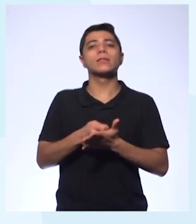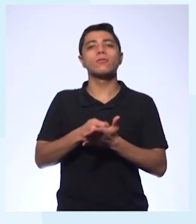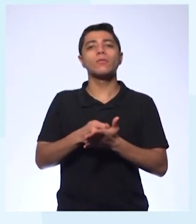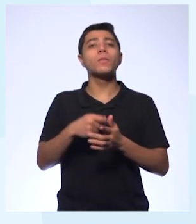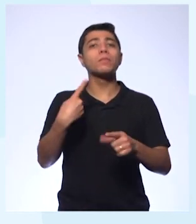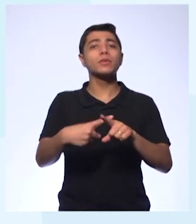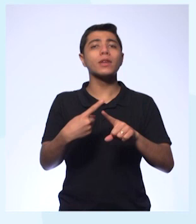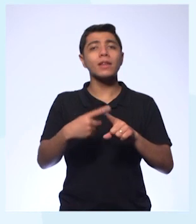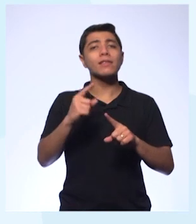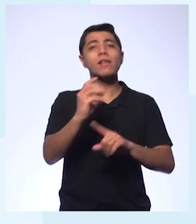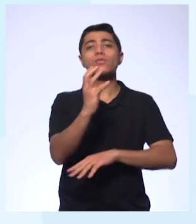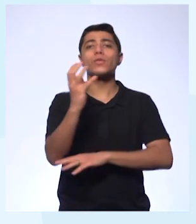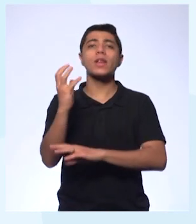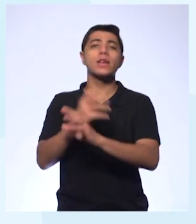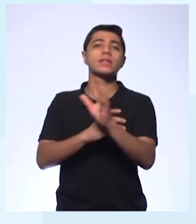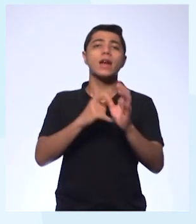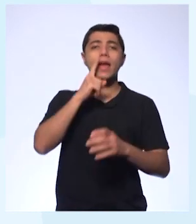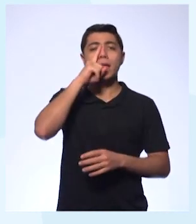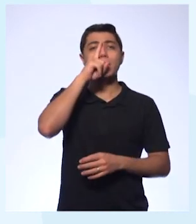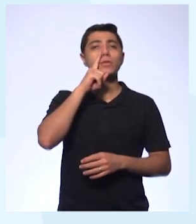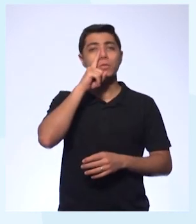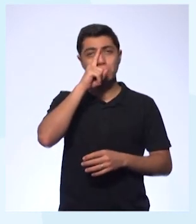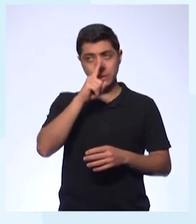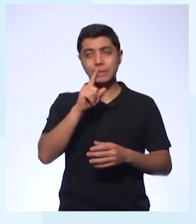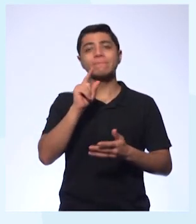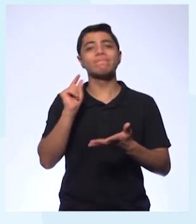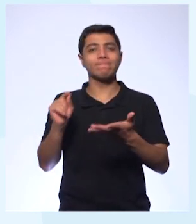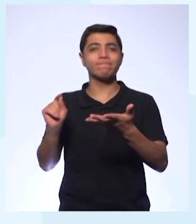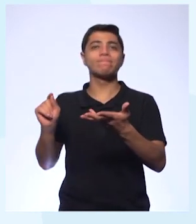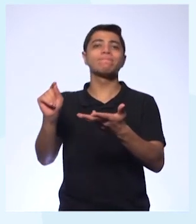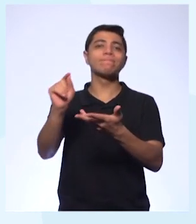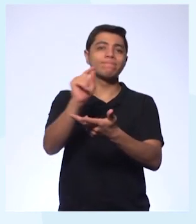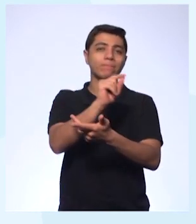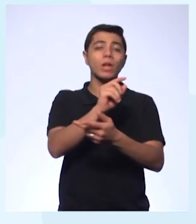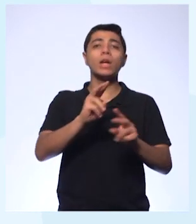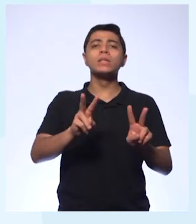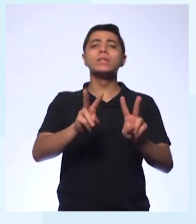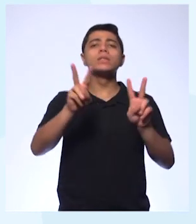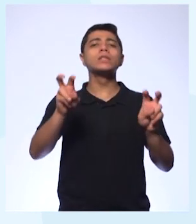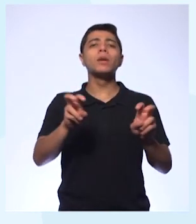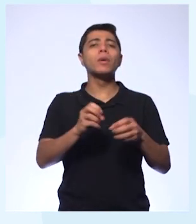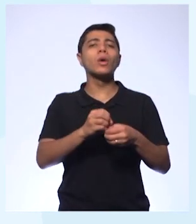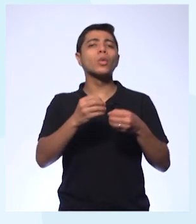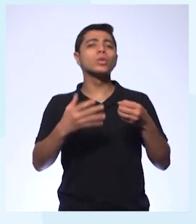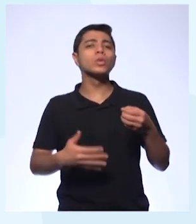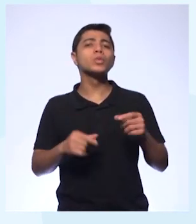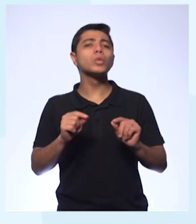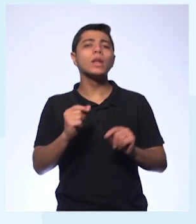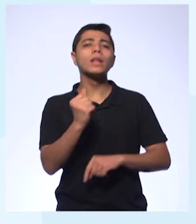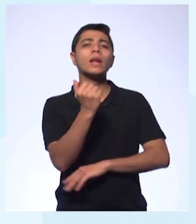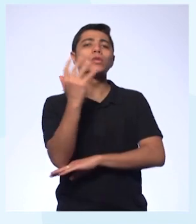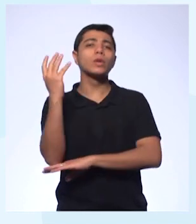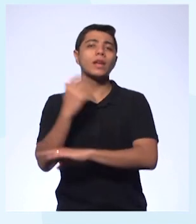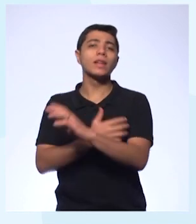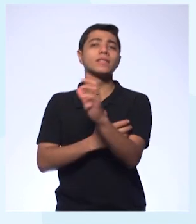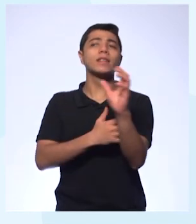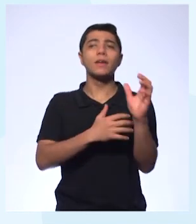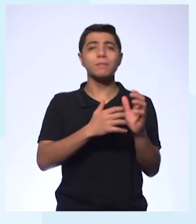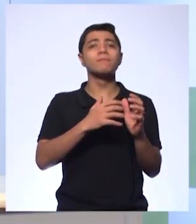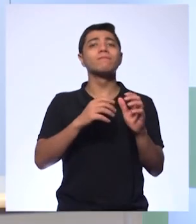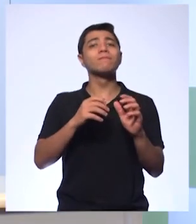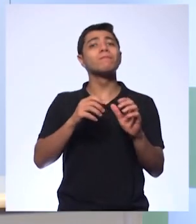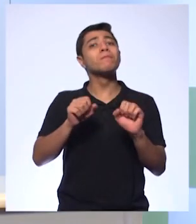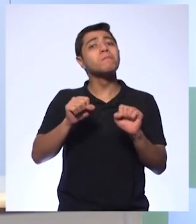de riscos naturais, temas e conteúdo, natureza e riscos ambientais.